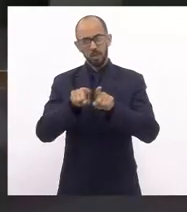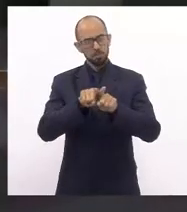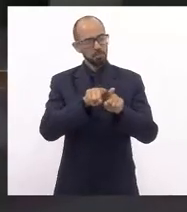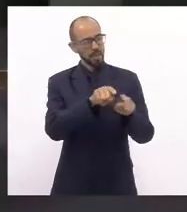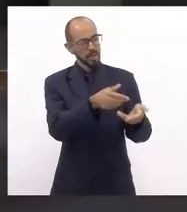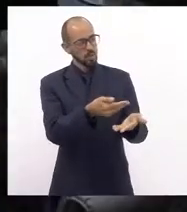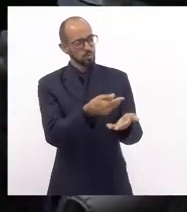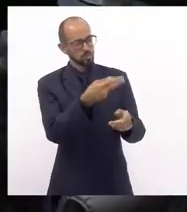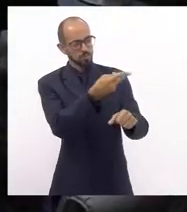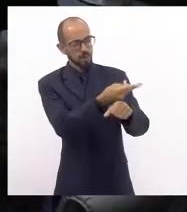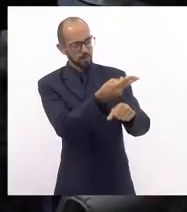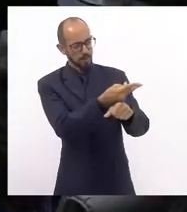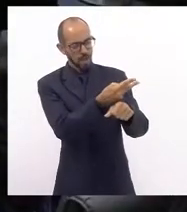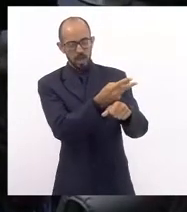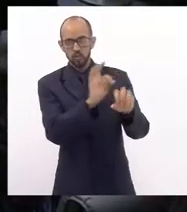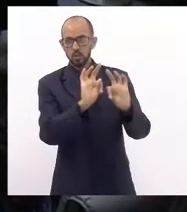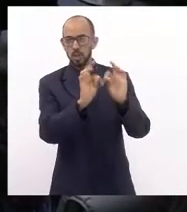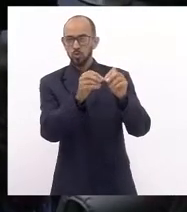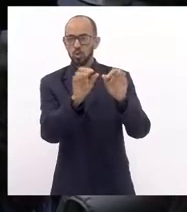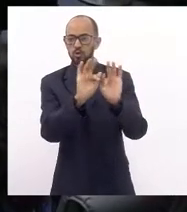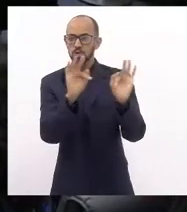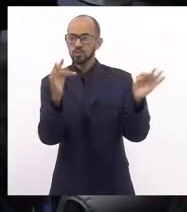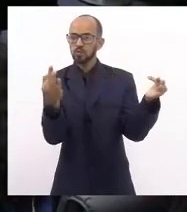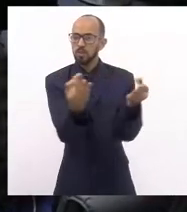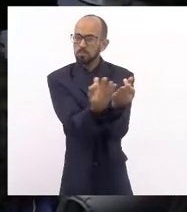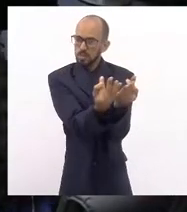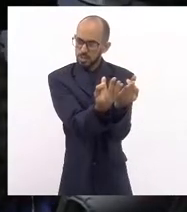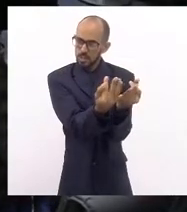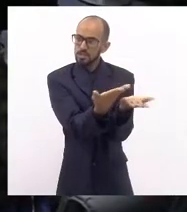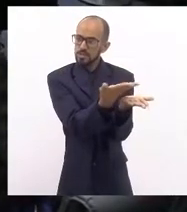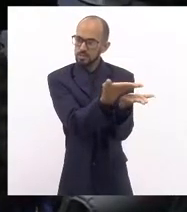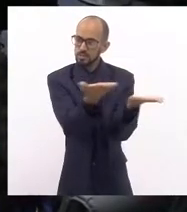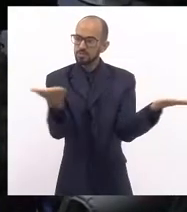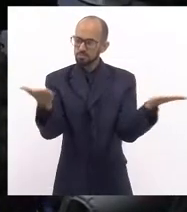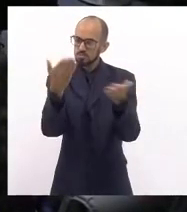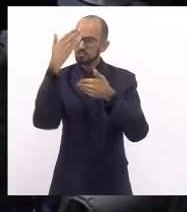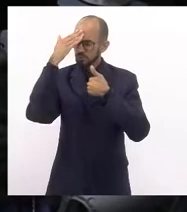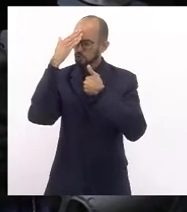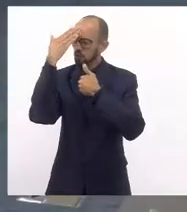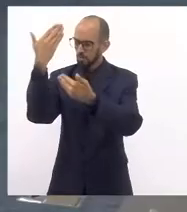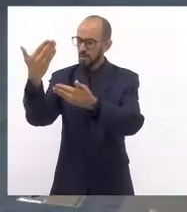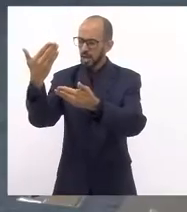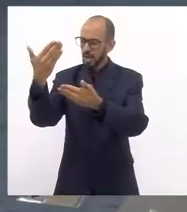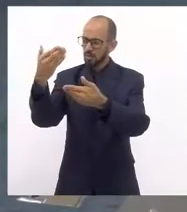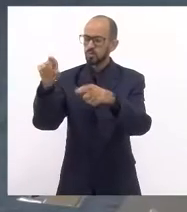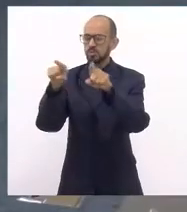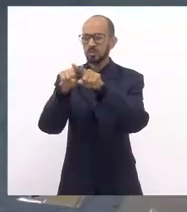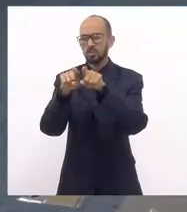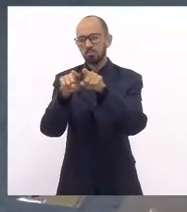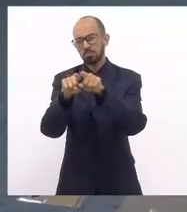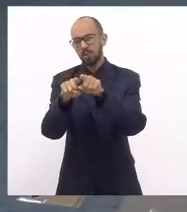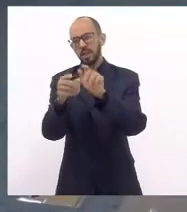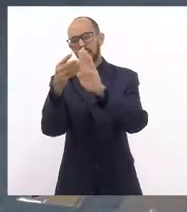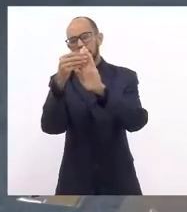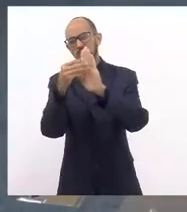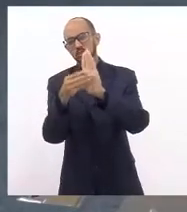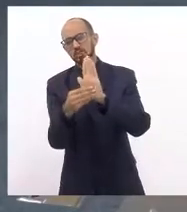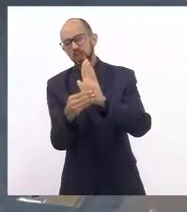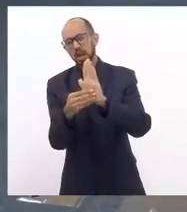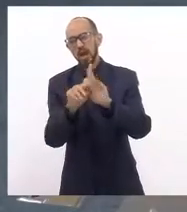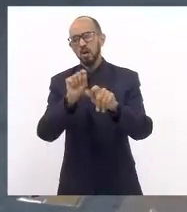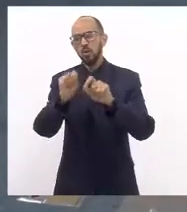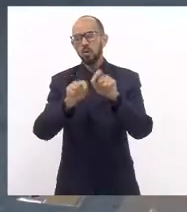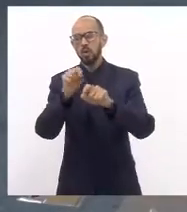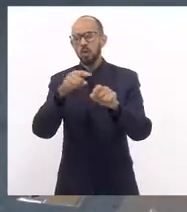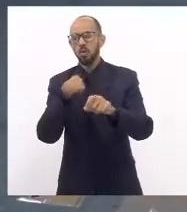e seus familiares, todos os familiares e agraciados, muito obrigada. Quero deixar registrado também o